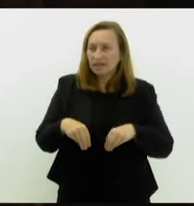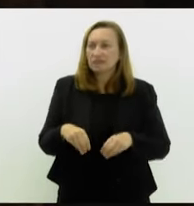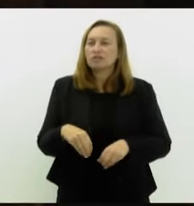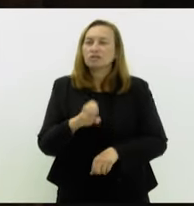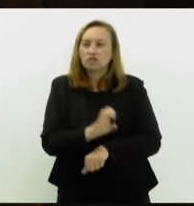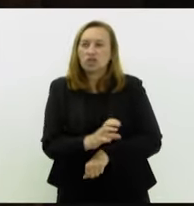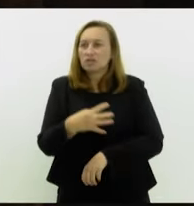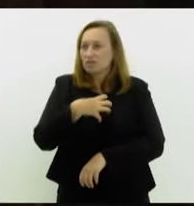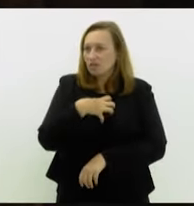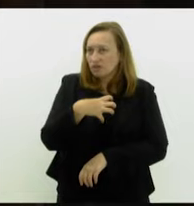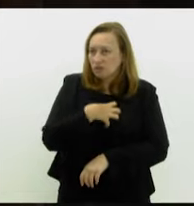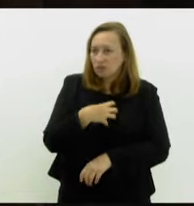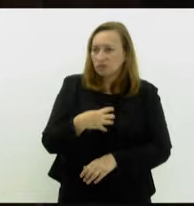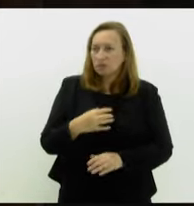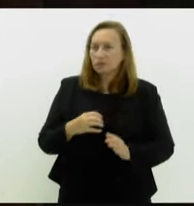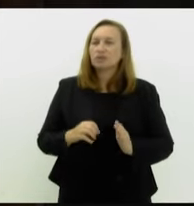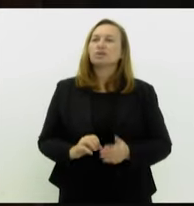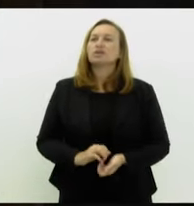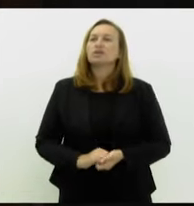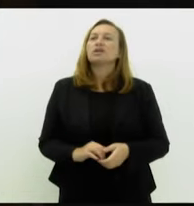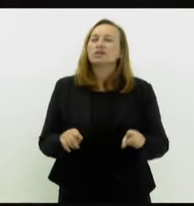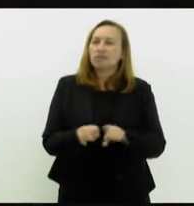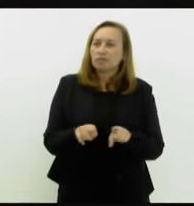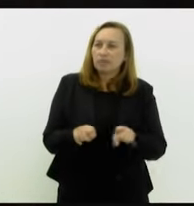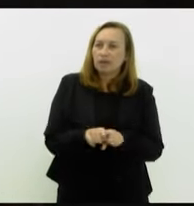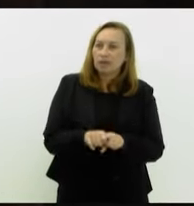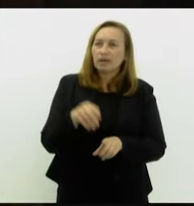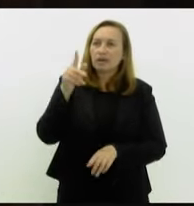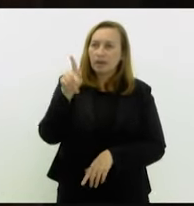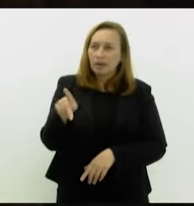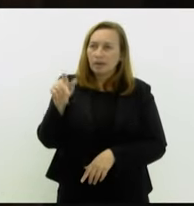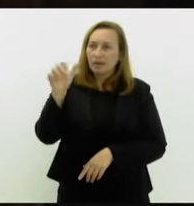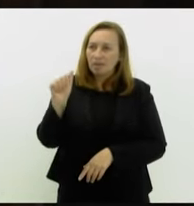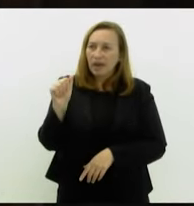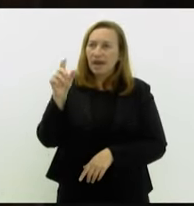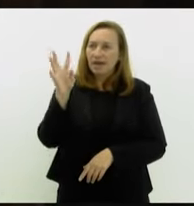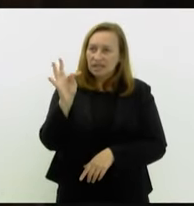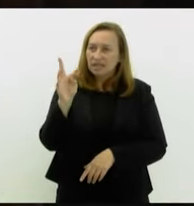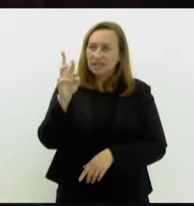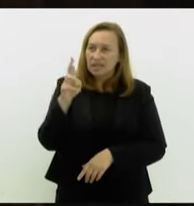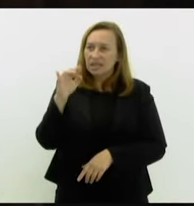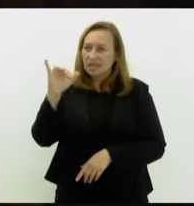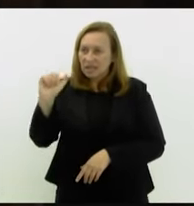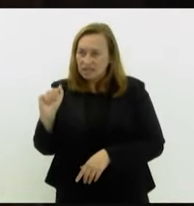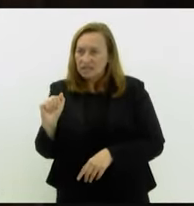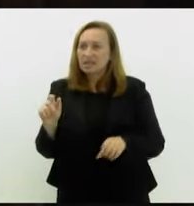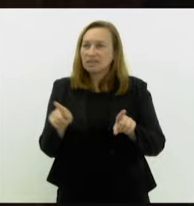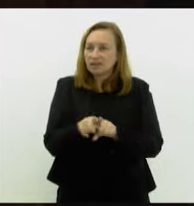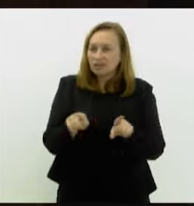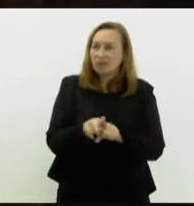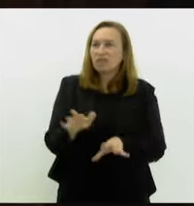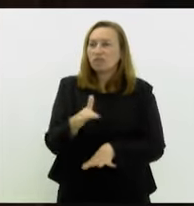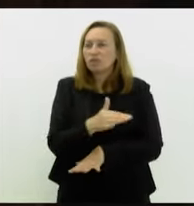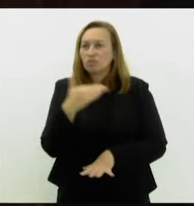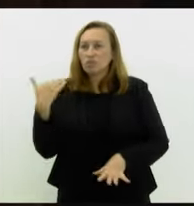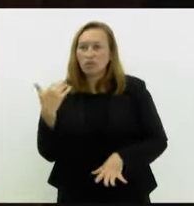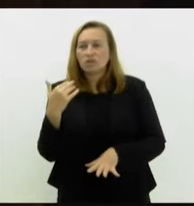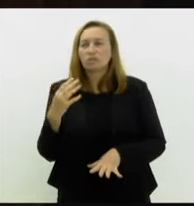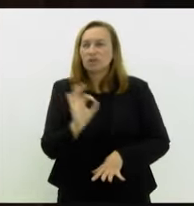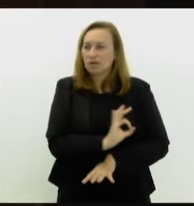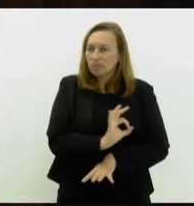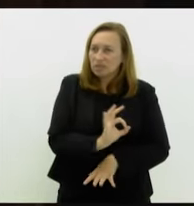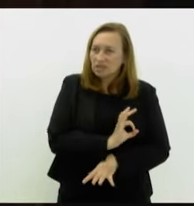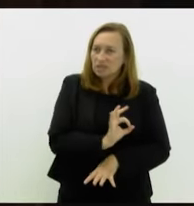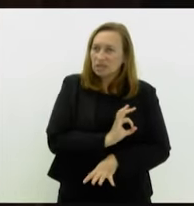e por não dizer da juíza Patrícia cioli que foi assassinada também por agentes públicos policiais com